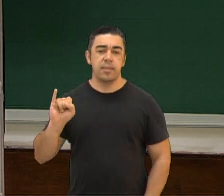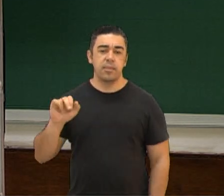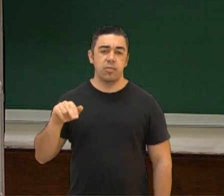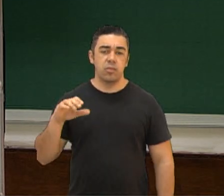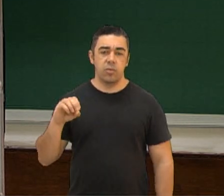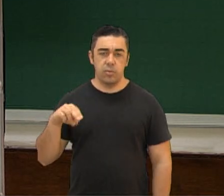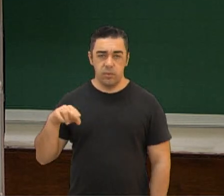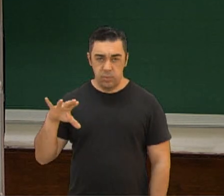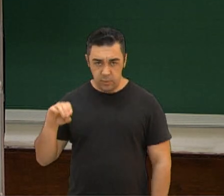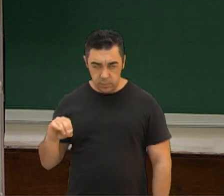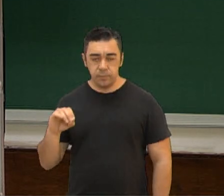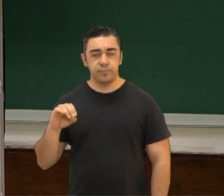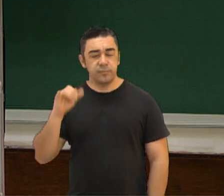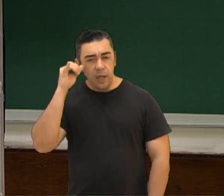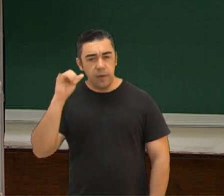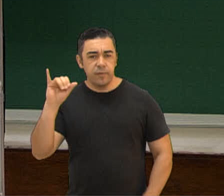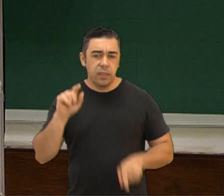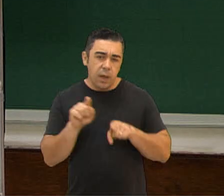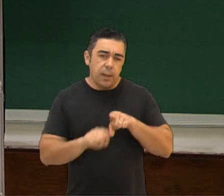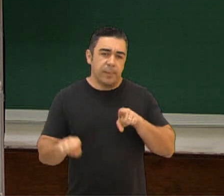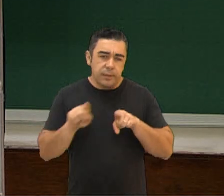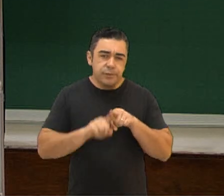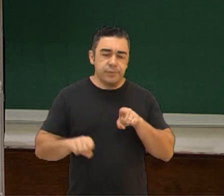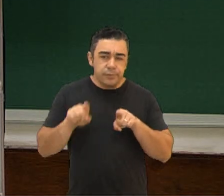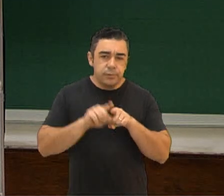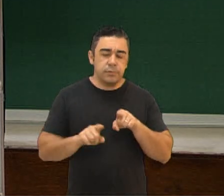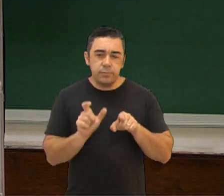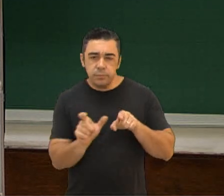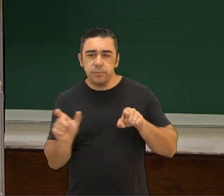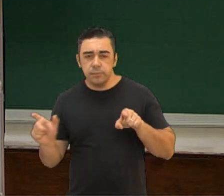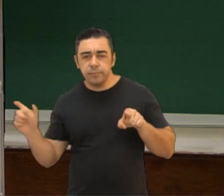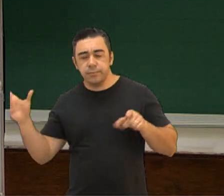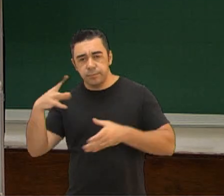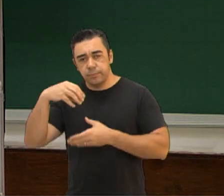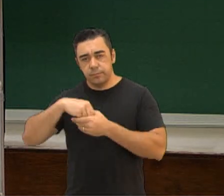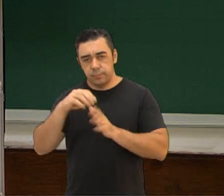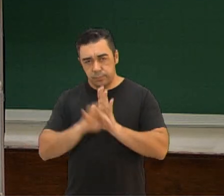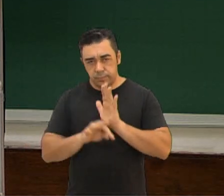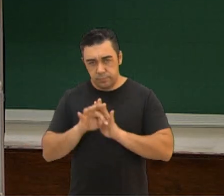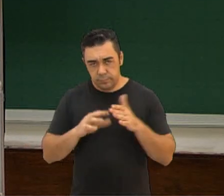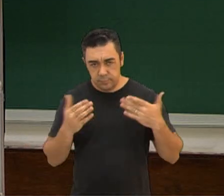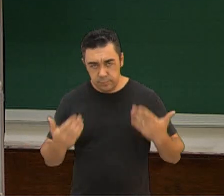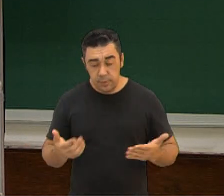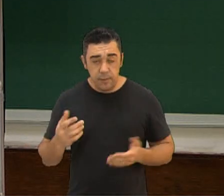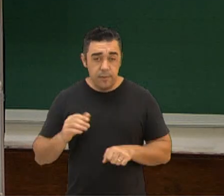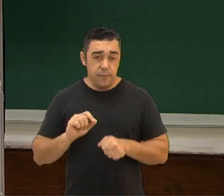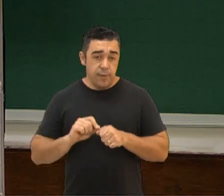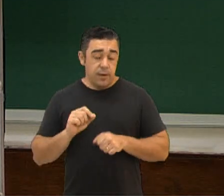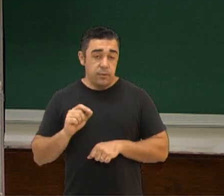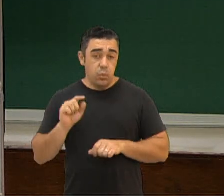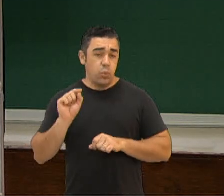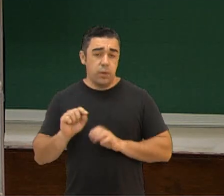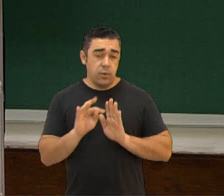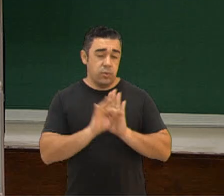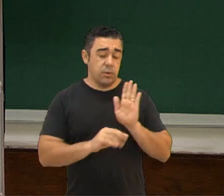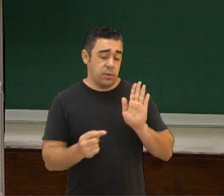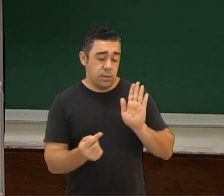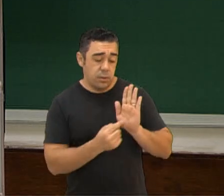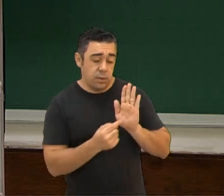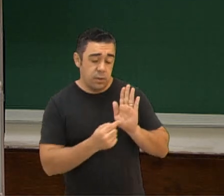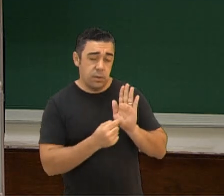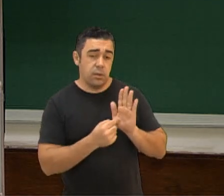para evitar a repetição desnecessária de termos dentro de um texto, né? Isso torna o texto, do ponto de